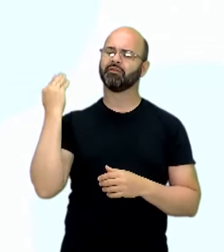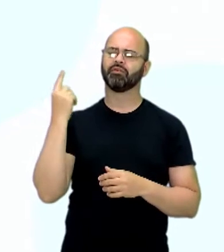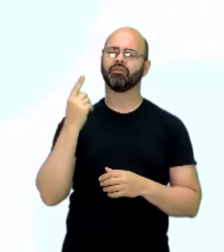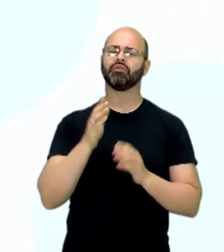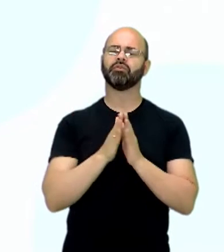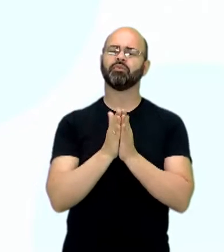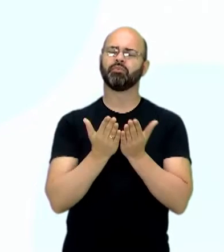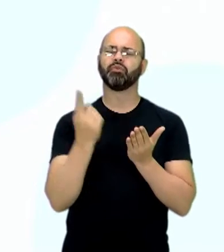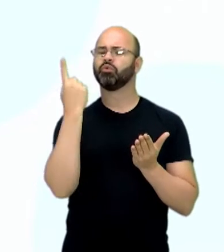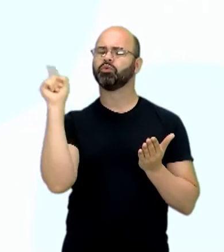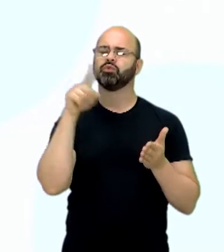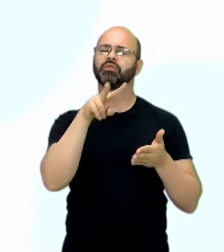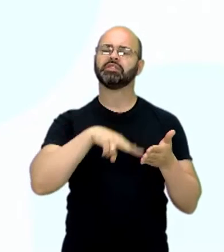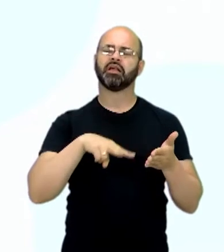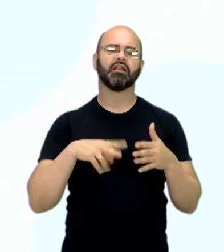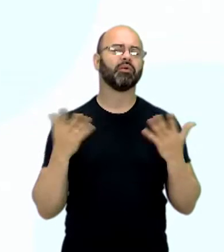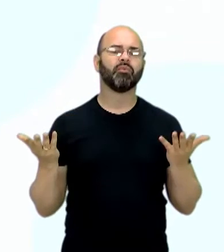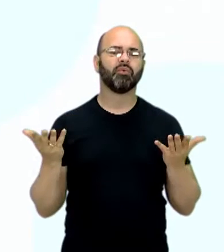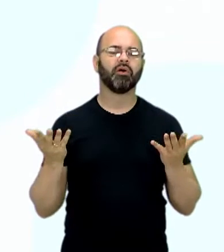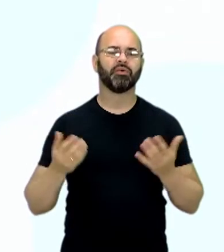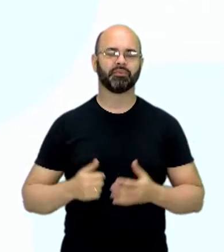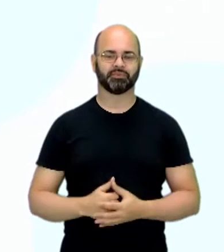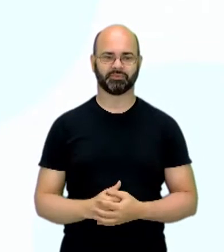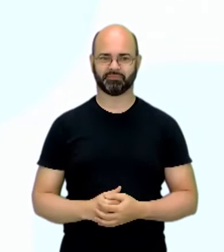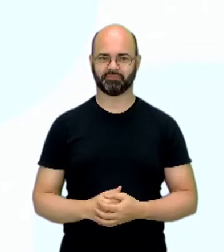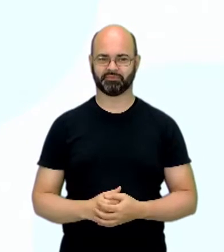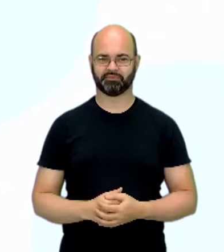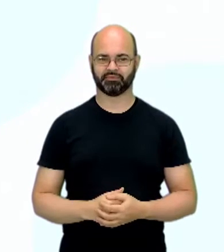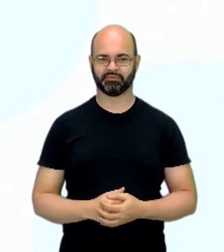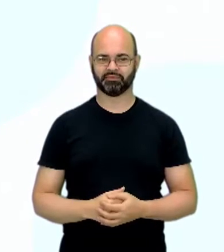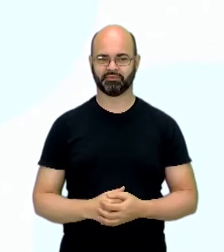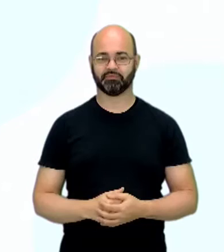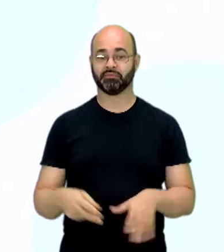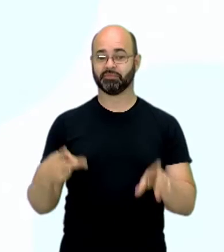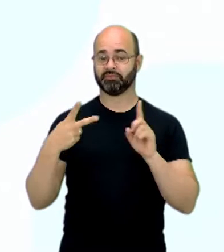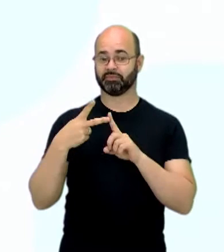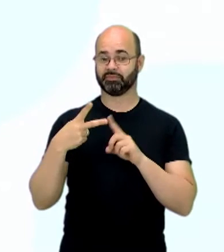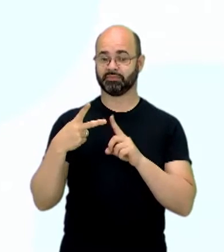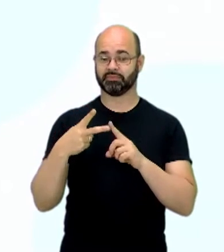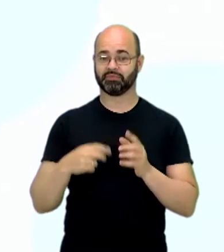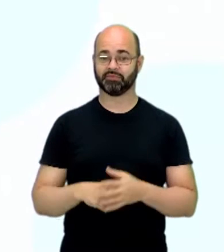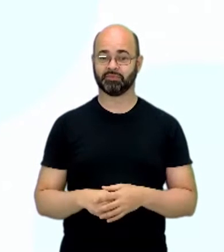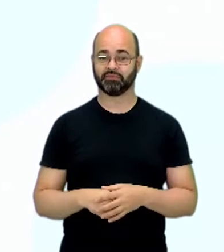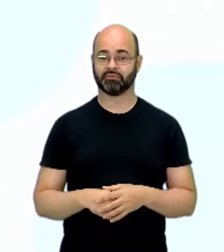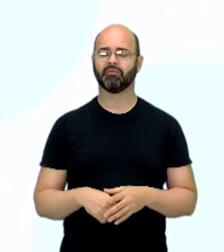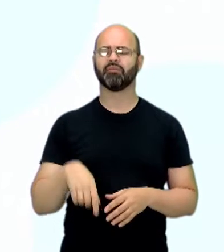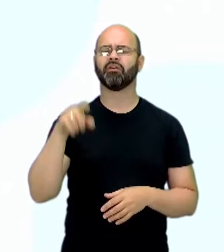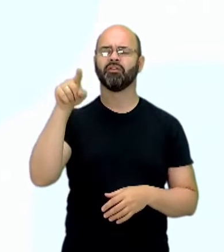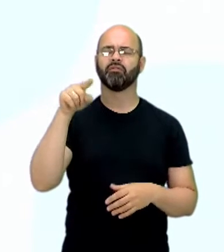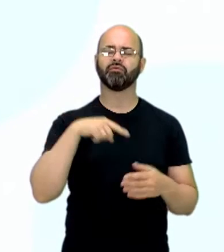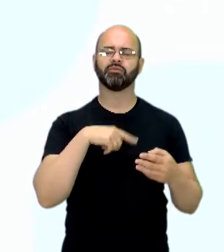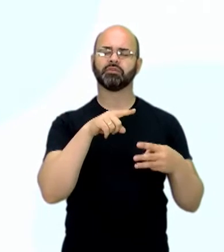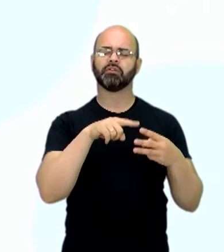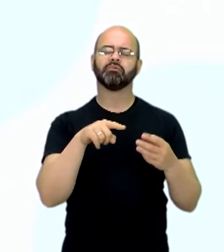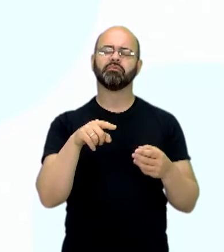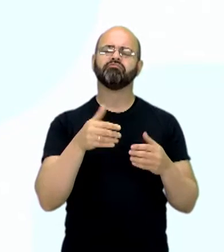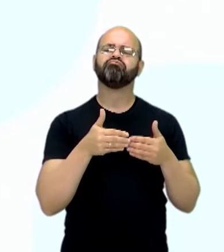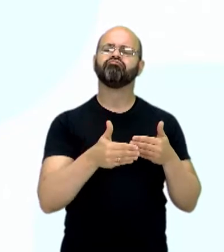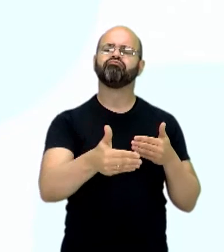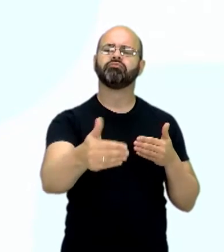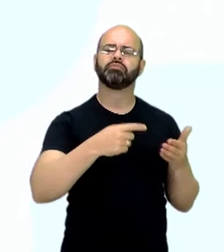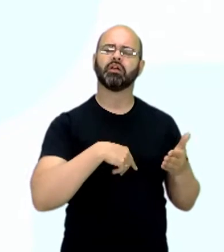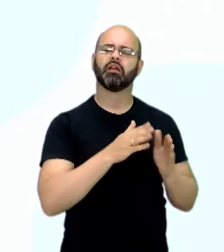read? Qual foi o último livro que você leu? Number 2. Which ones would you like to read? Quais